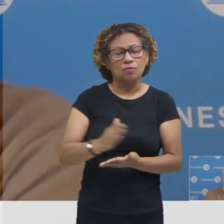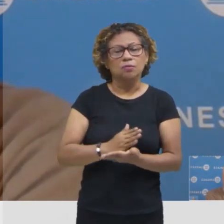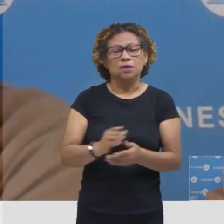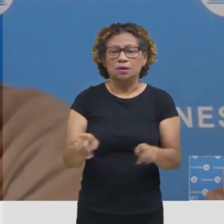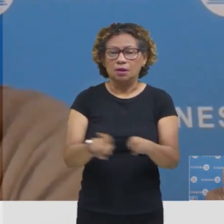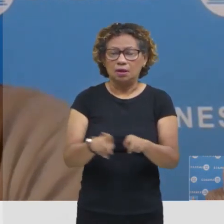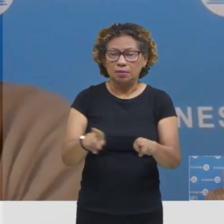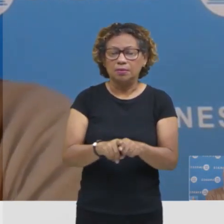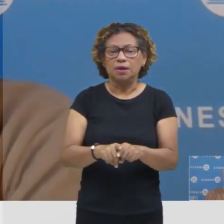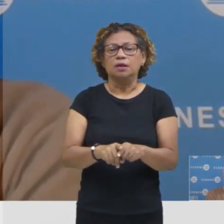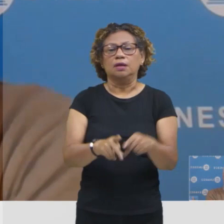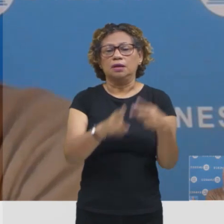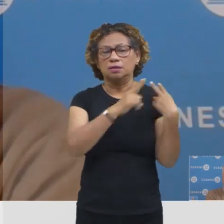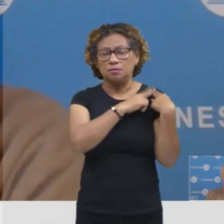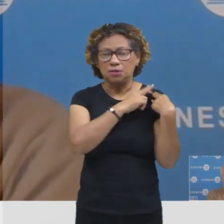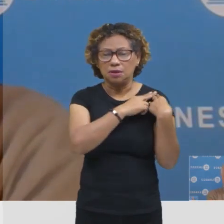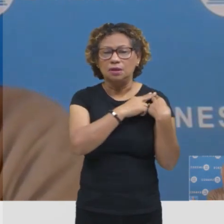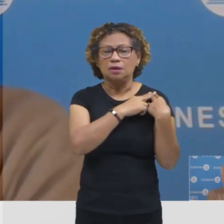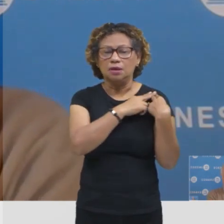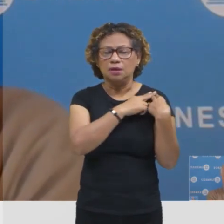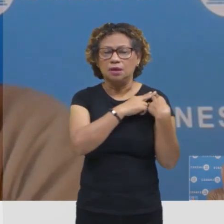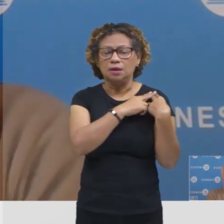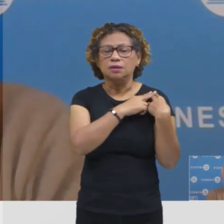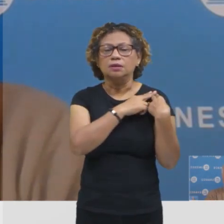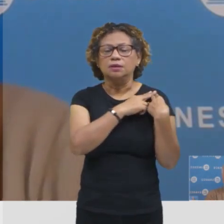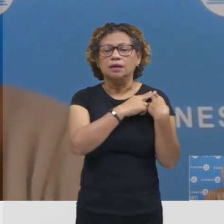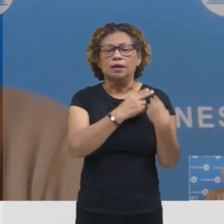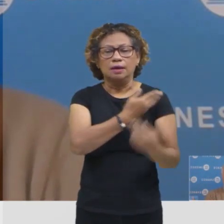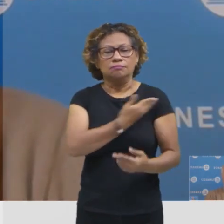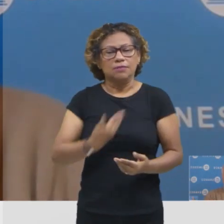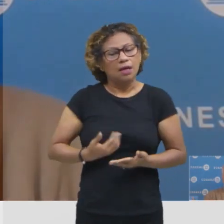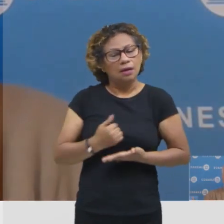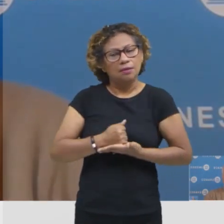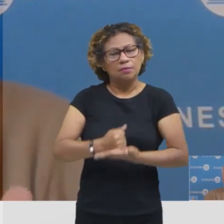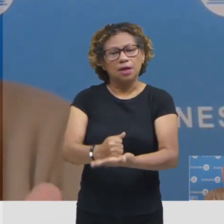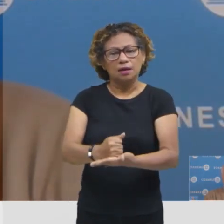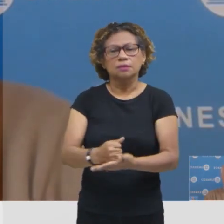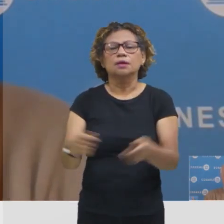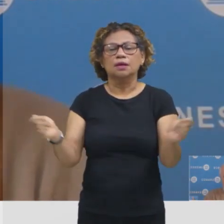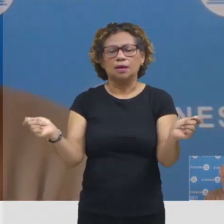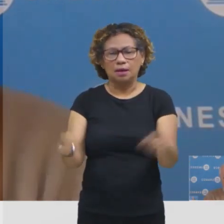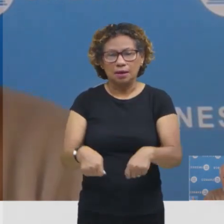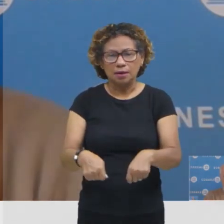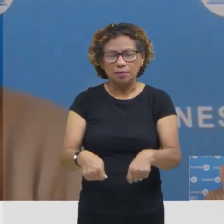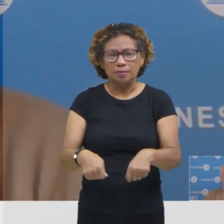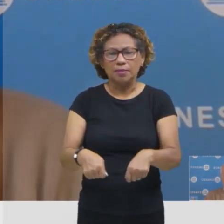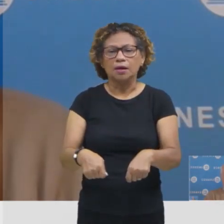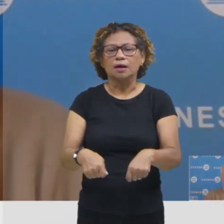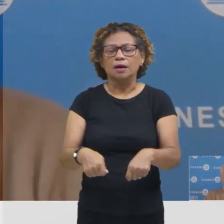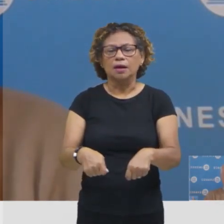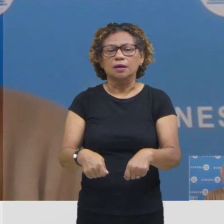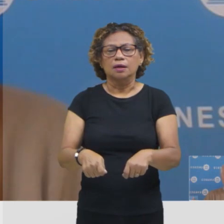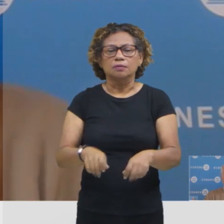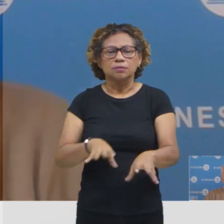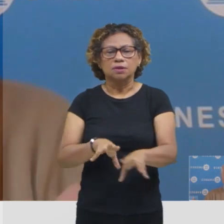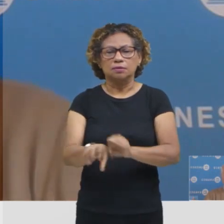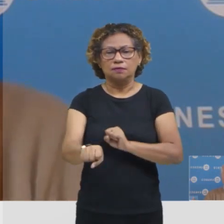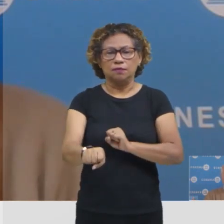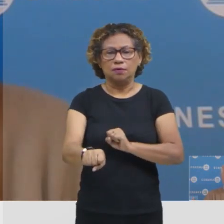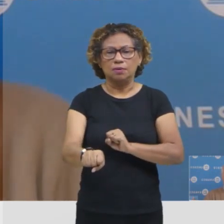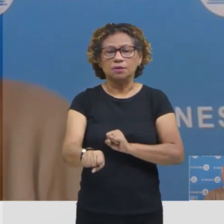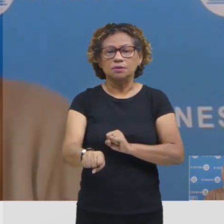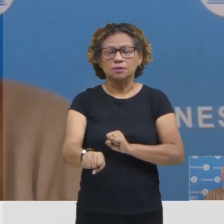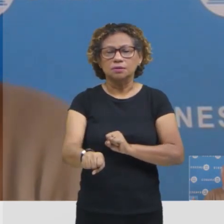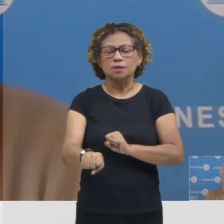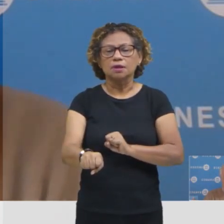autoridades públicas é apoiar os professores. É ser capaz de os apoiar do ponto de vista da formação, do ponto de